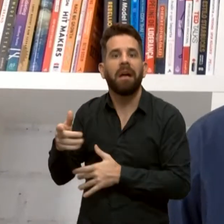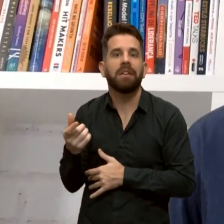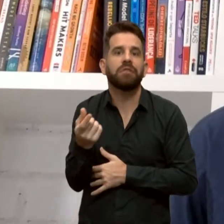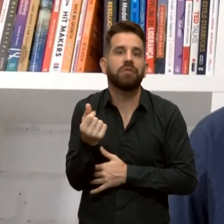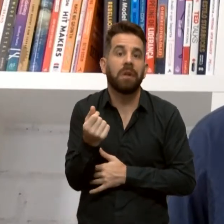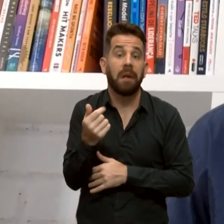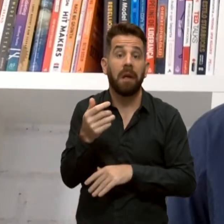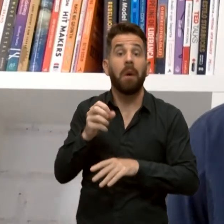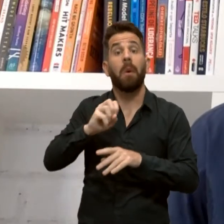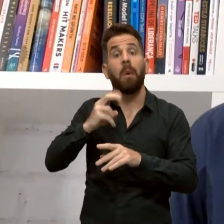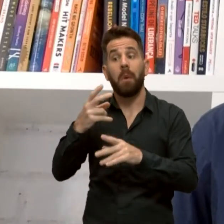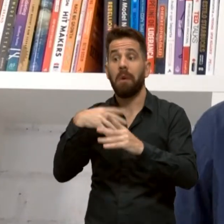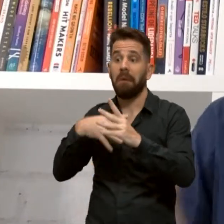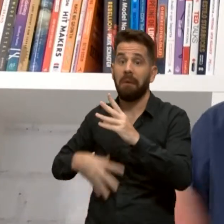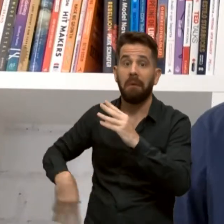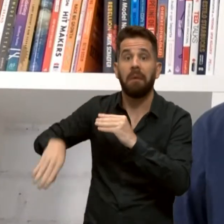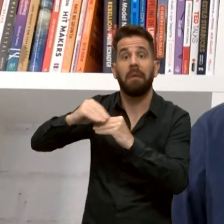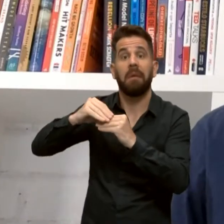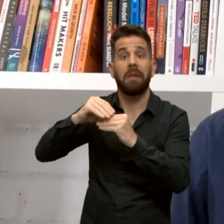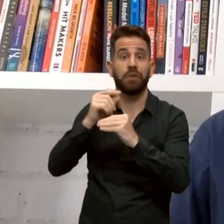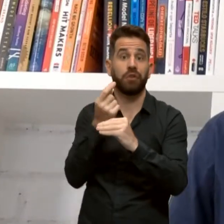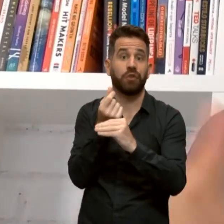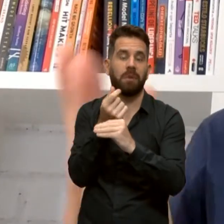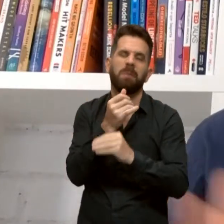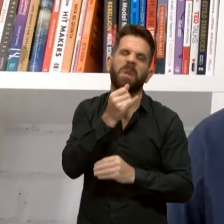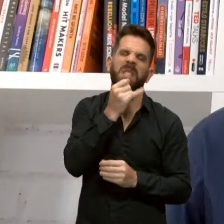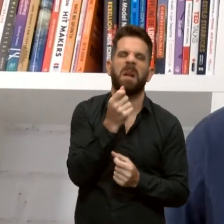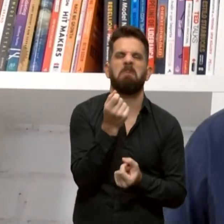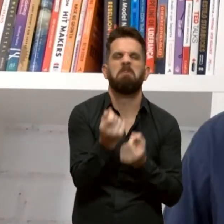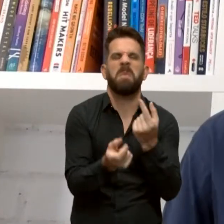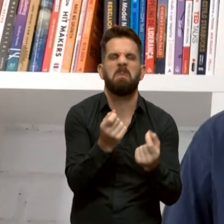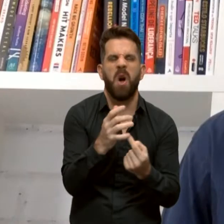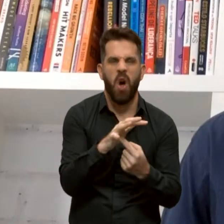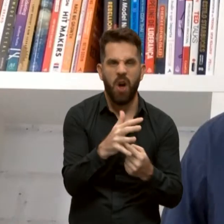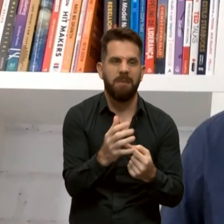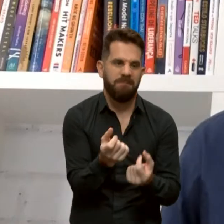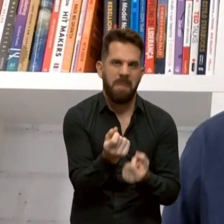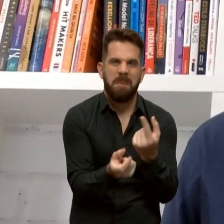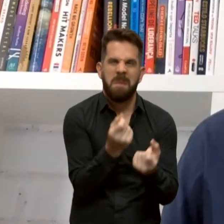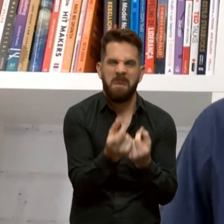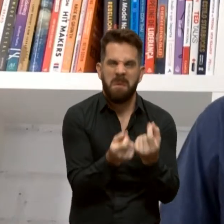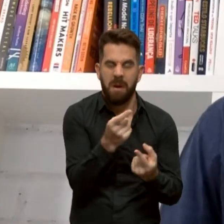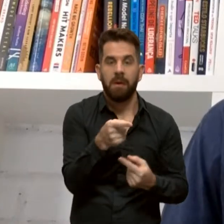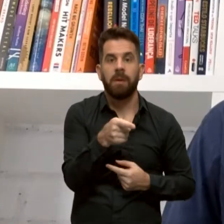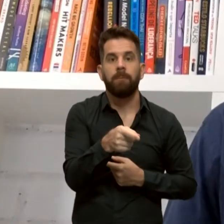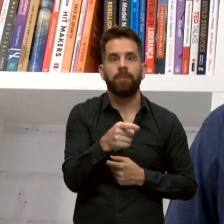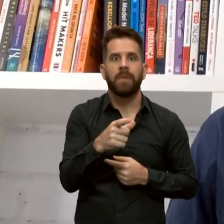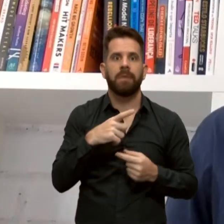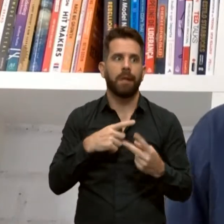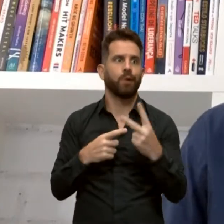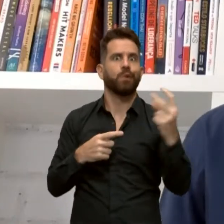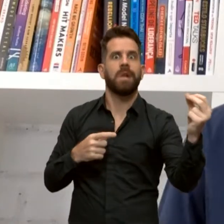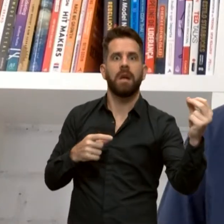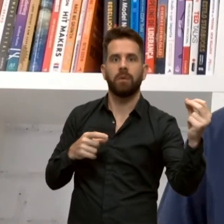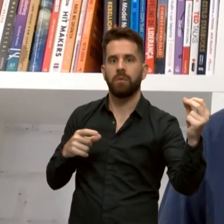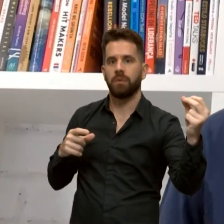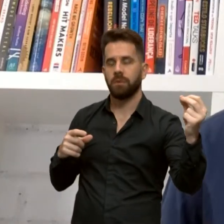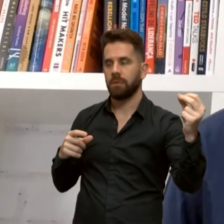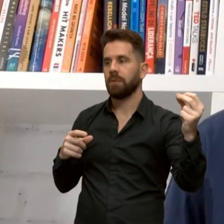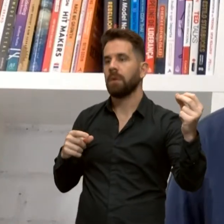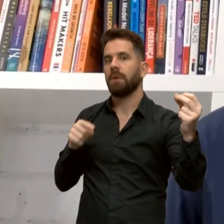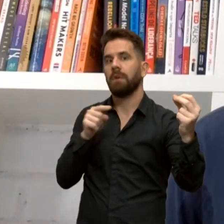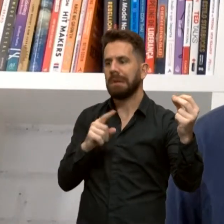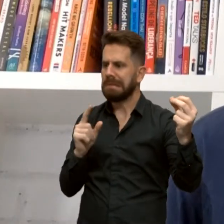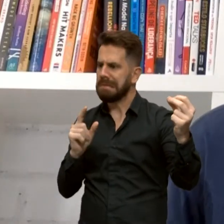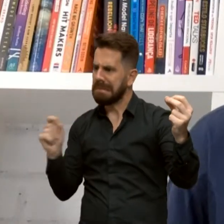mais dinheiro. Então, por exemplo, tem a pipoqueira custa, sei lá, R$300, e ele tem 200 em crédito, ele paga mais